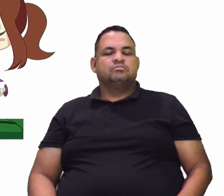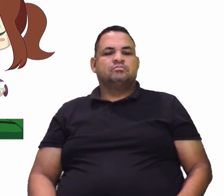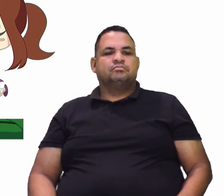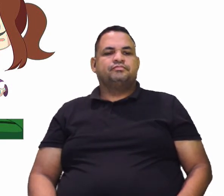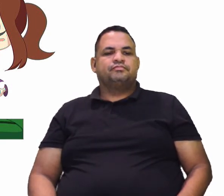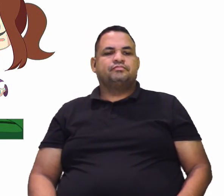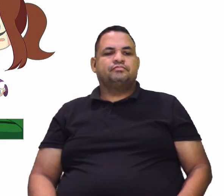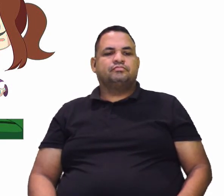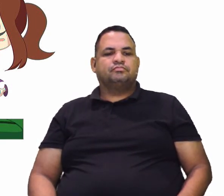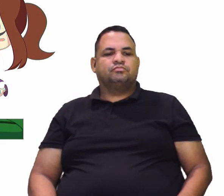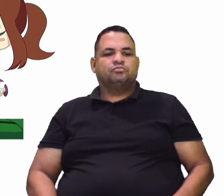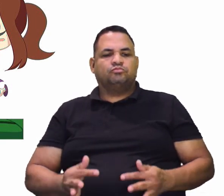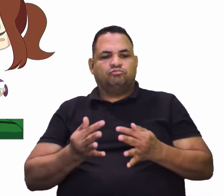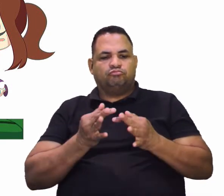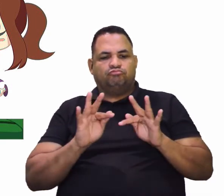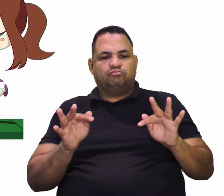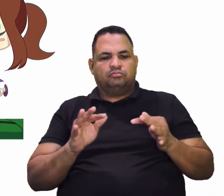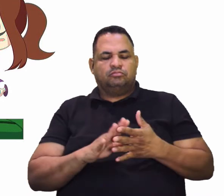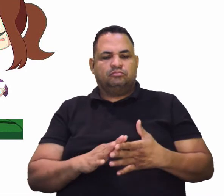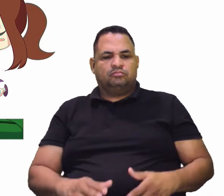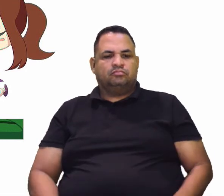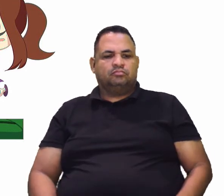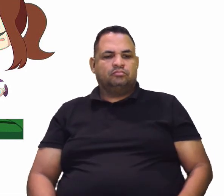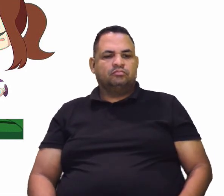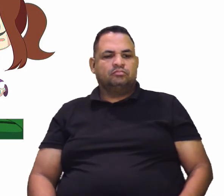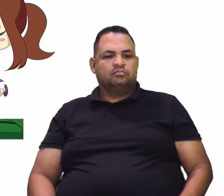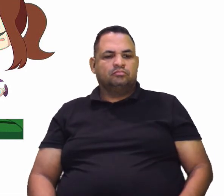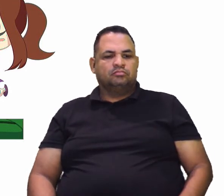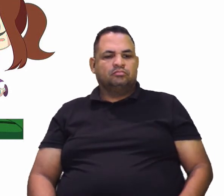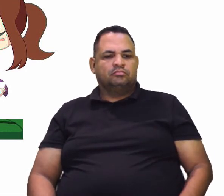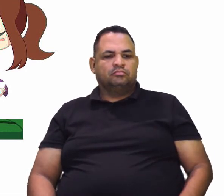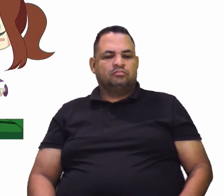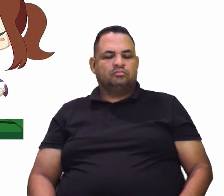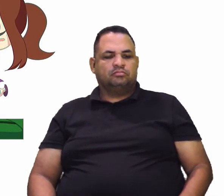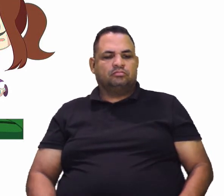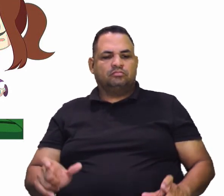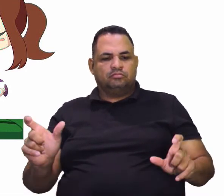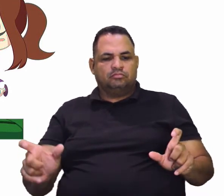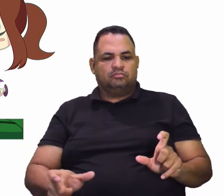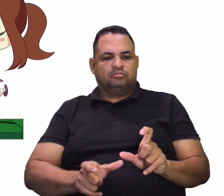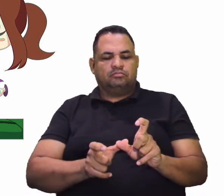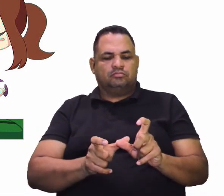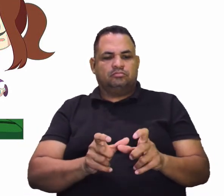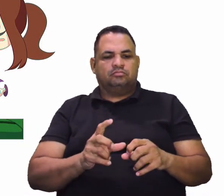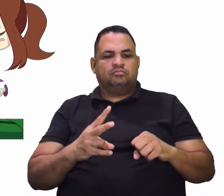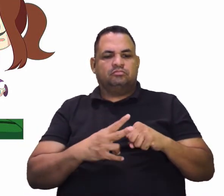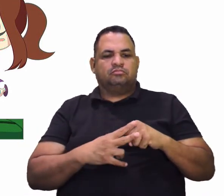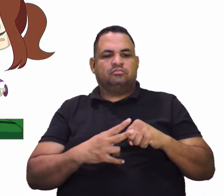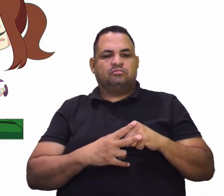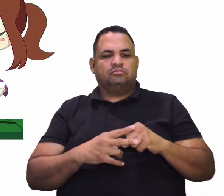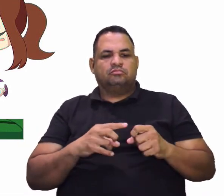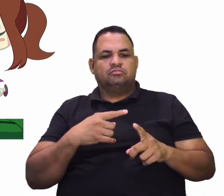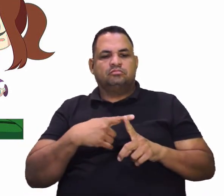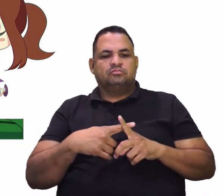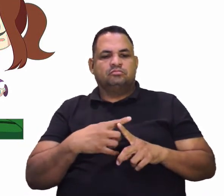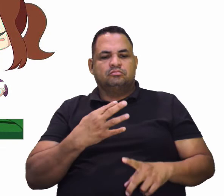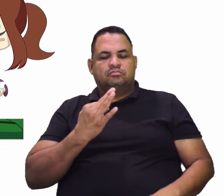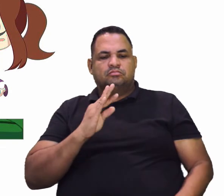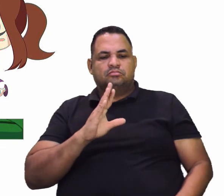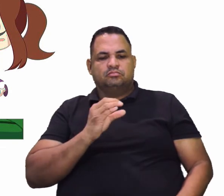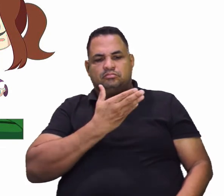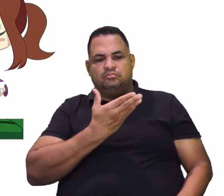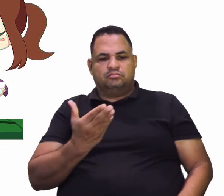to, muito simples. Você pode, ó, fazer a contração do verbo com a palavra to e